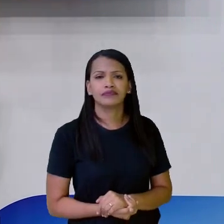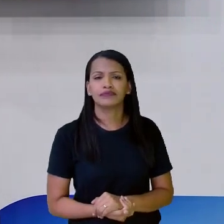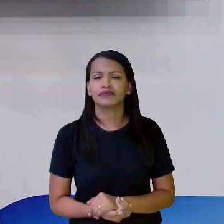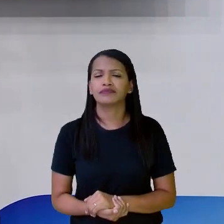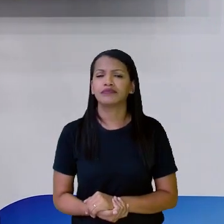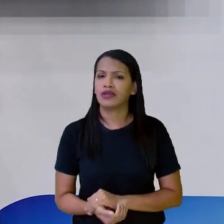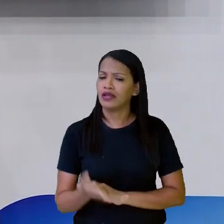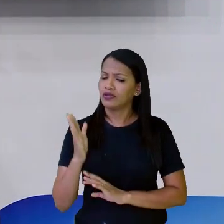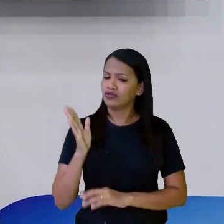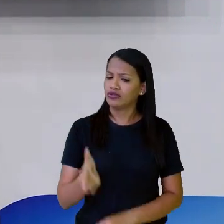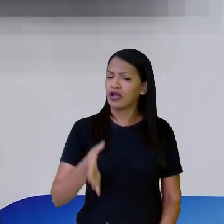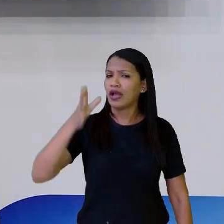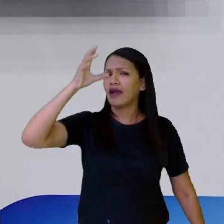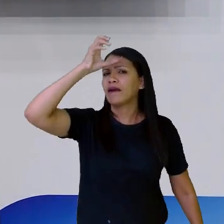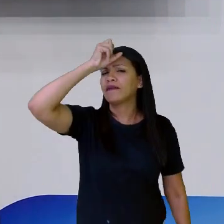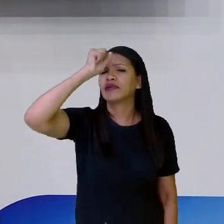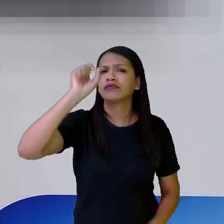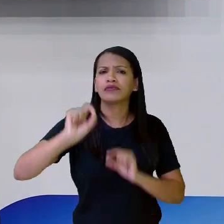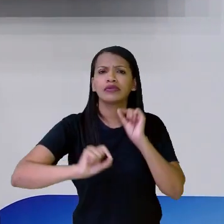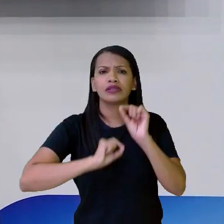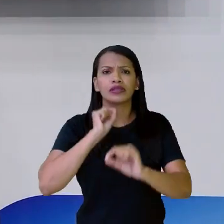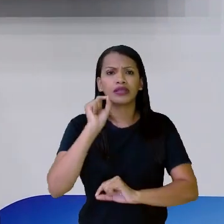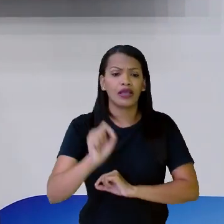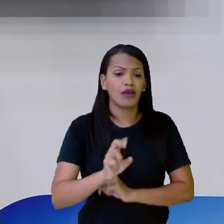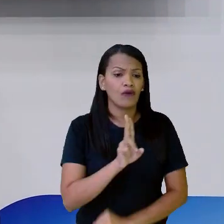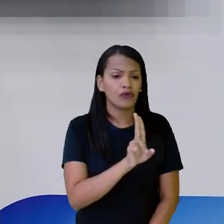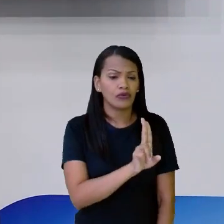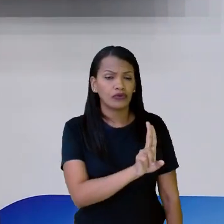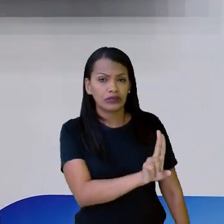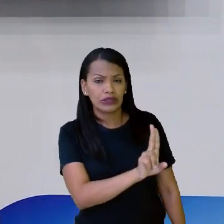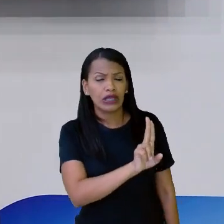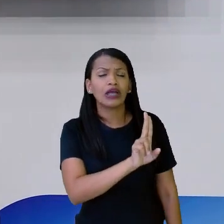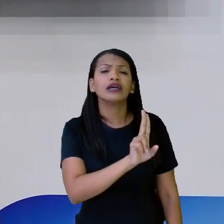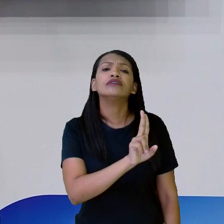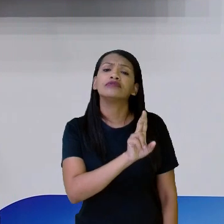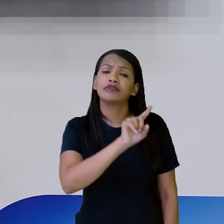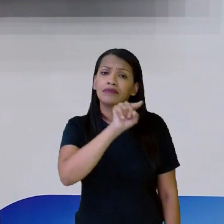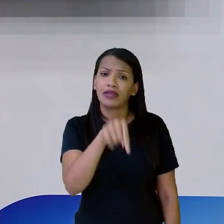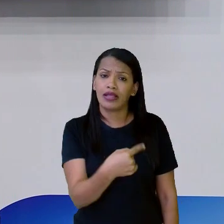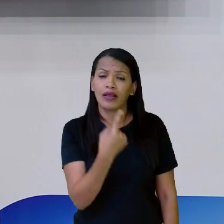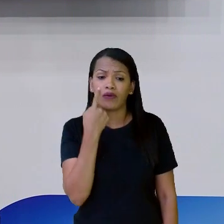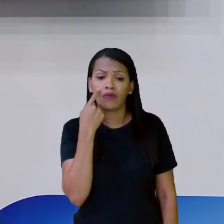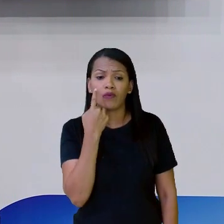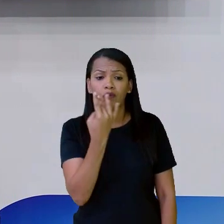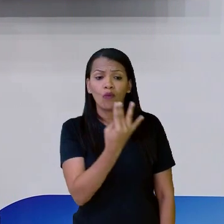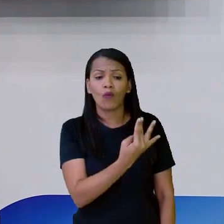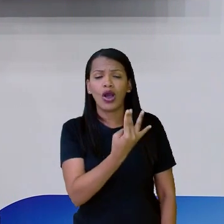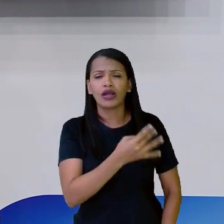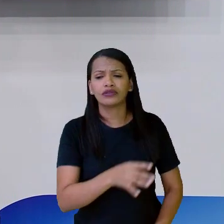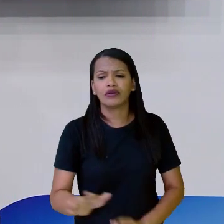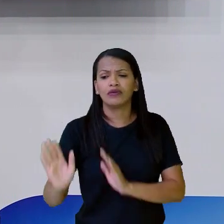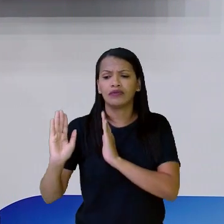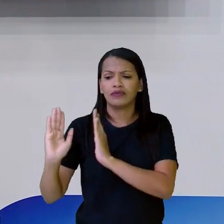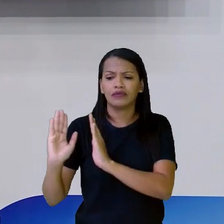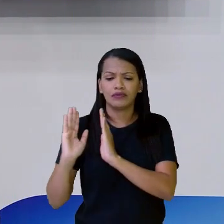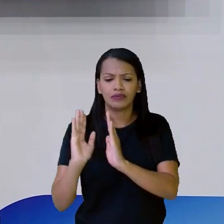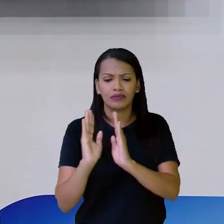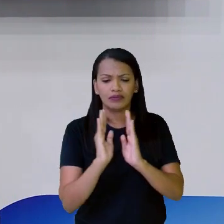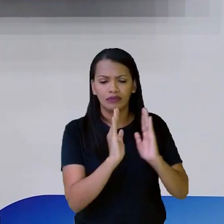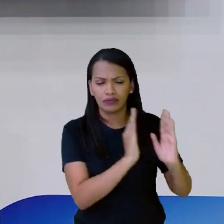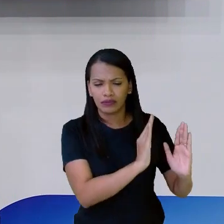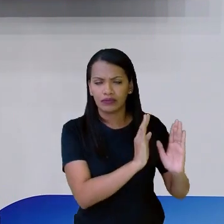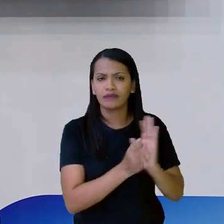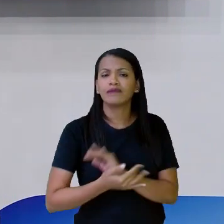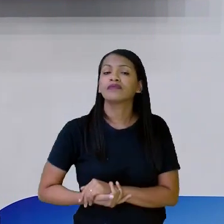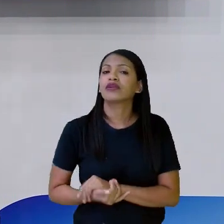2543, a gente já aprendeu. A nossa unidade de milhar, ela está na 4ª ordem, ou seja, na 2ª classe.